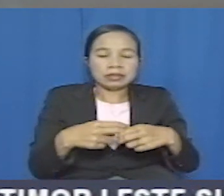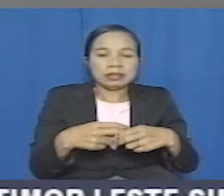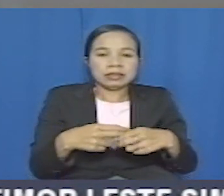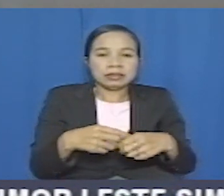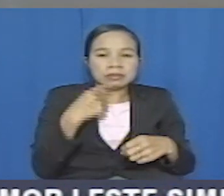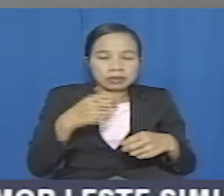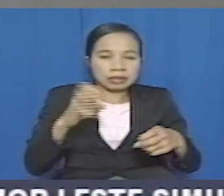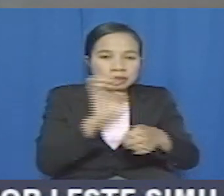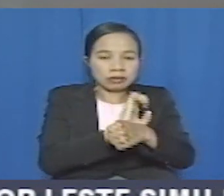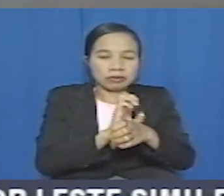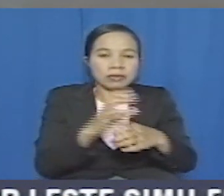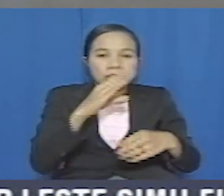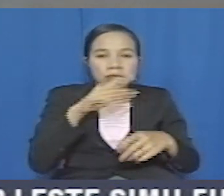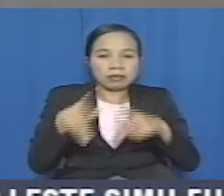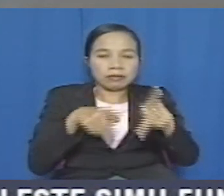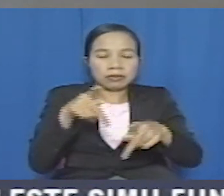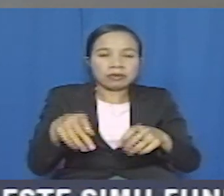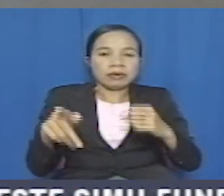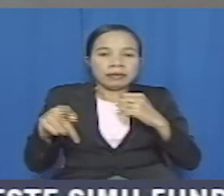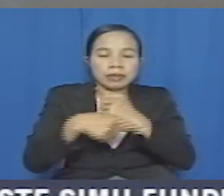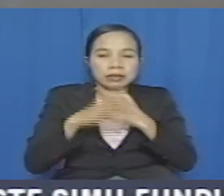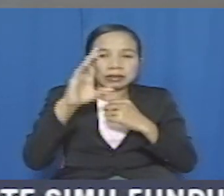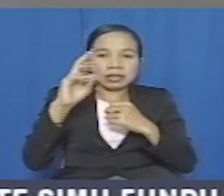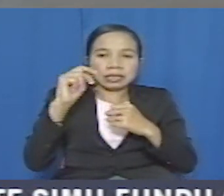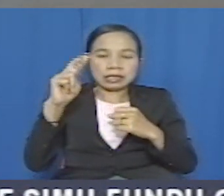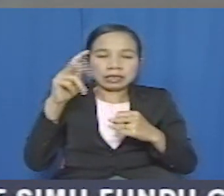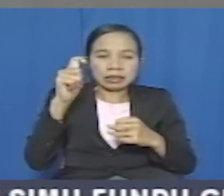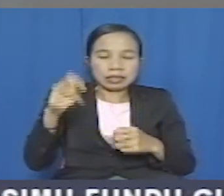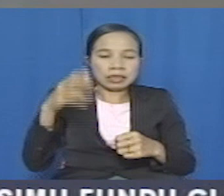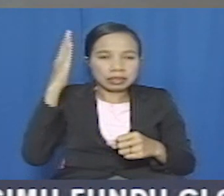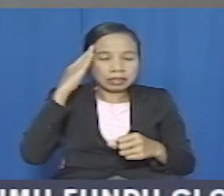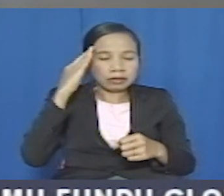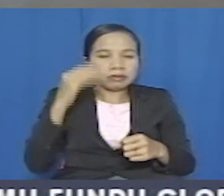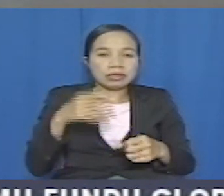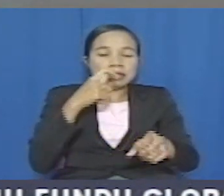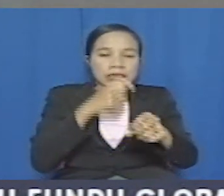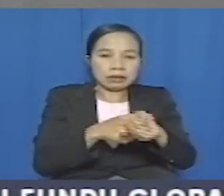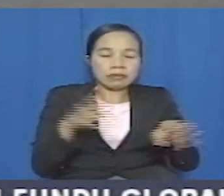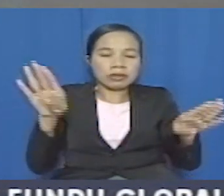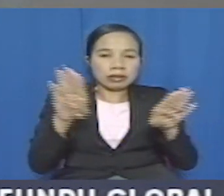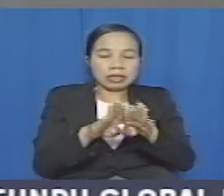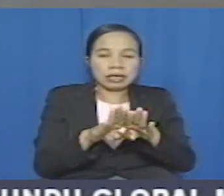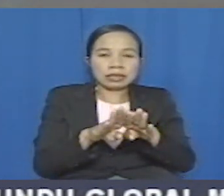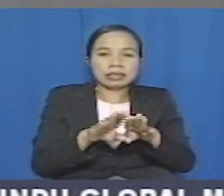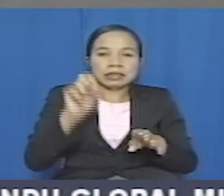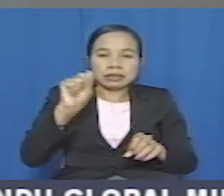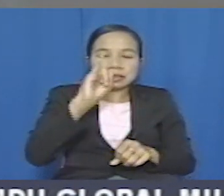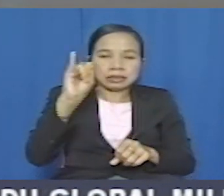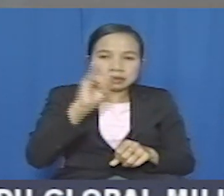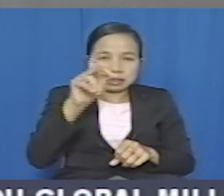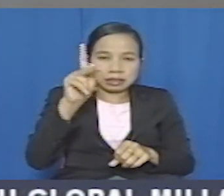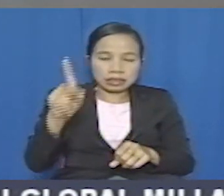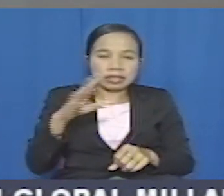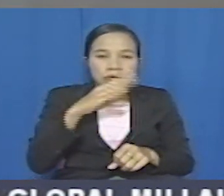economia, no ba itania povo. Bancada CNRT considera que o tempo ona a tutaca o Centro Integrado de Gestão Crise,